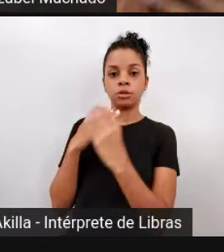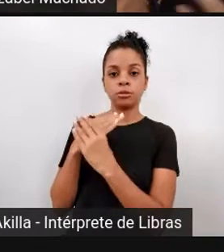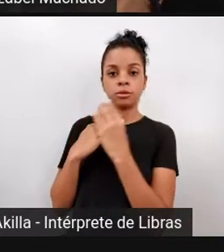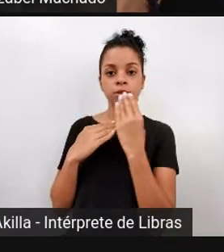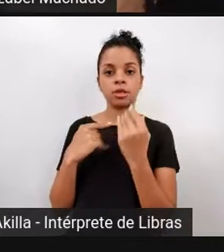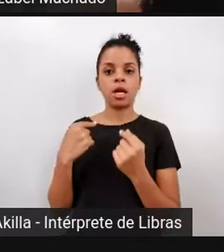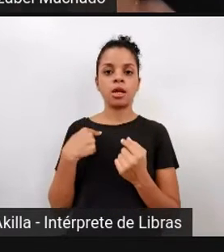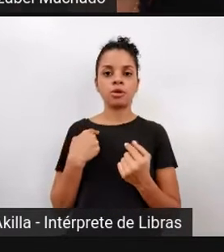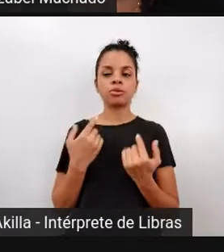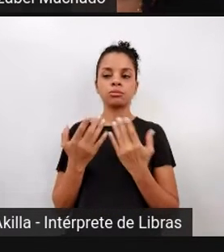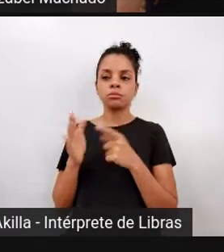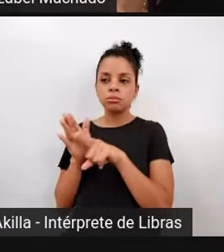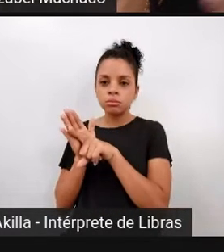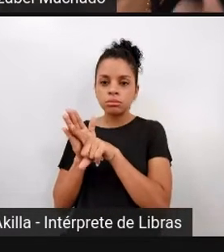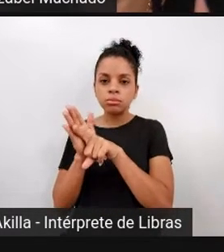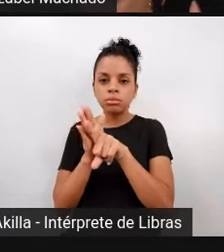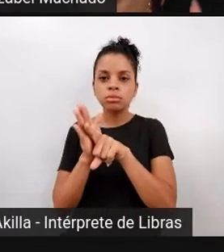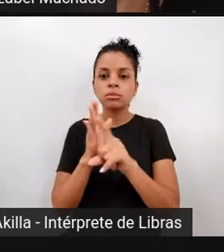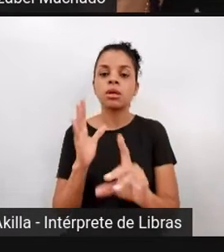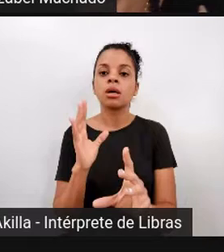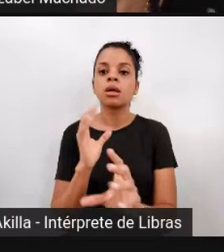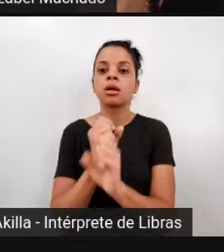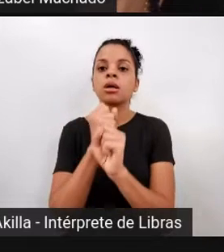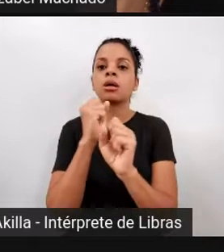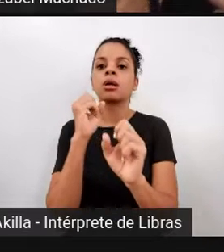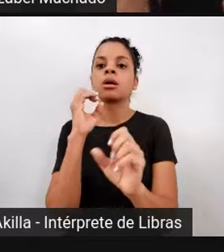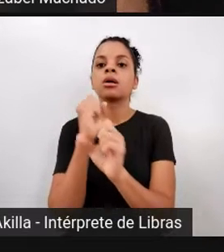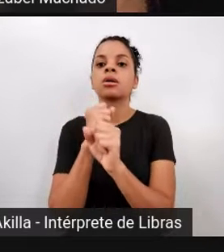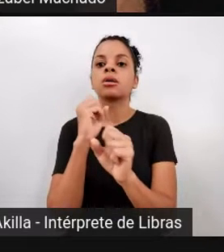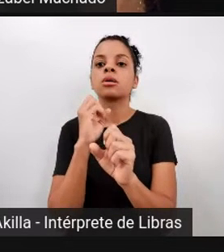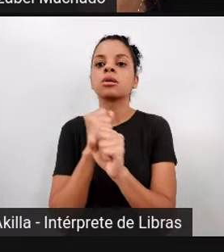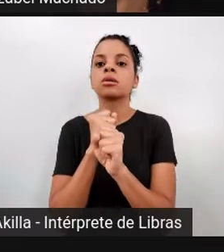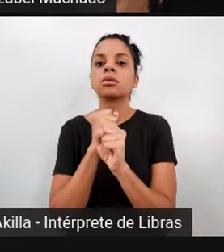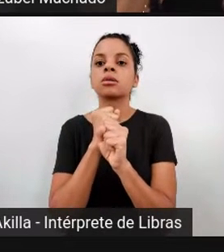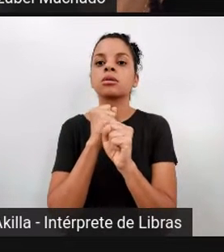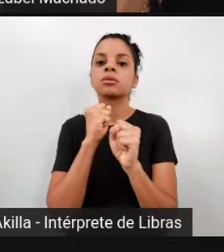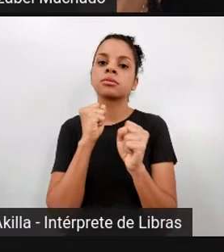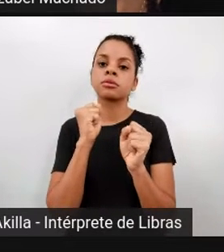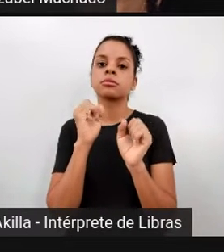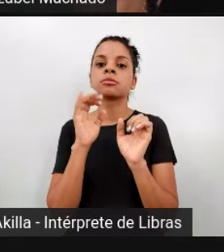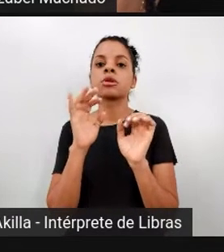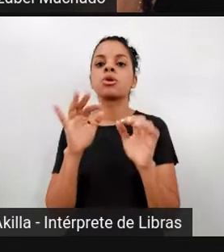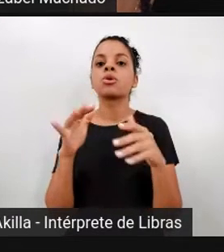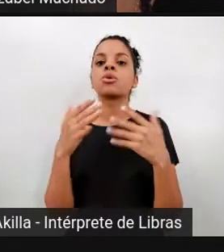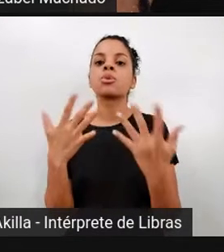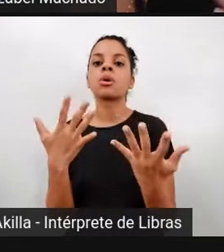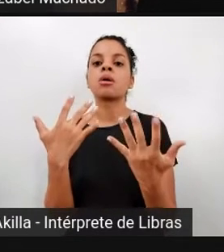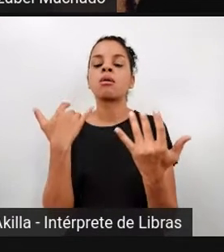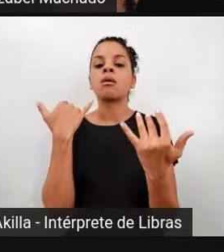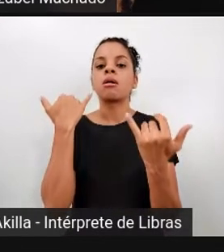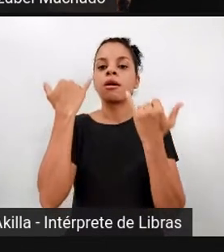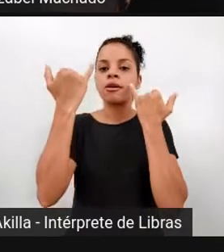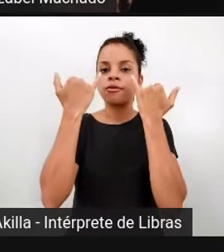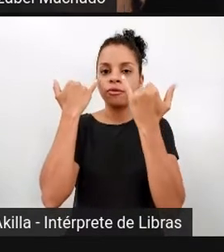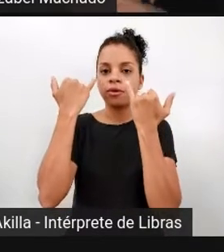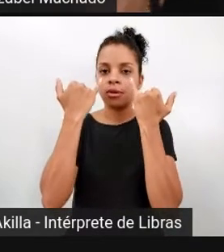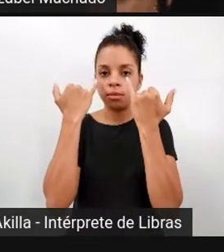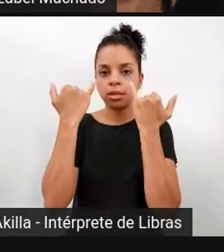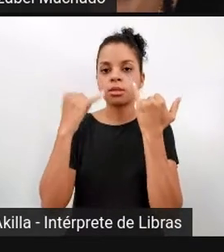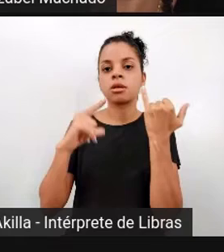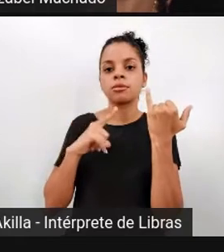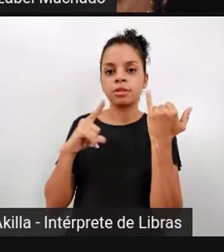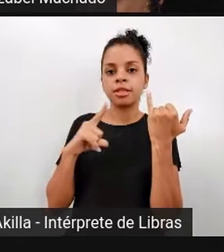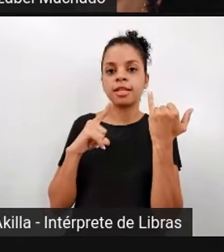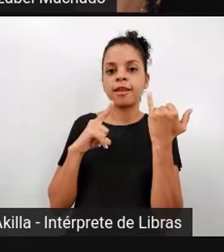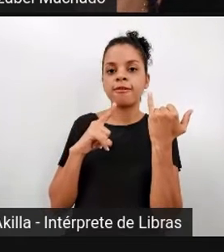levantar e analisar quantitativamente e qualitativamente que tipo de informação foi solicitada a checagem na